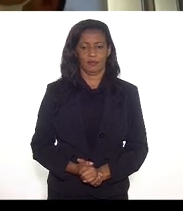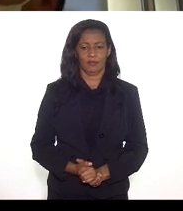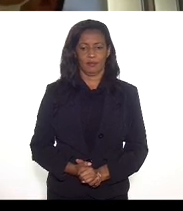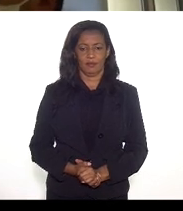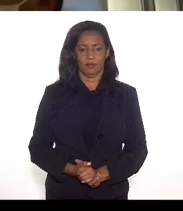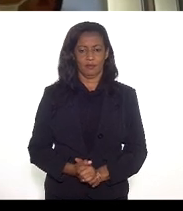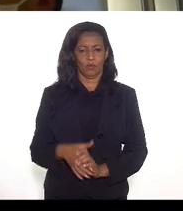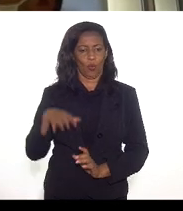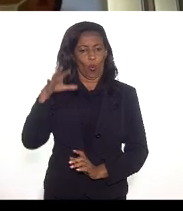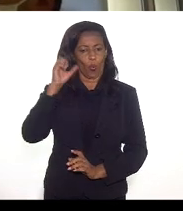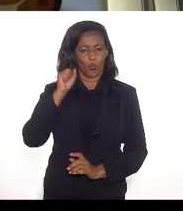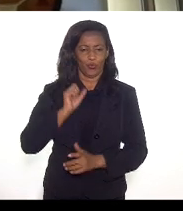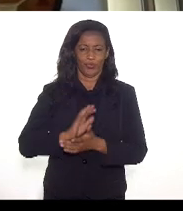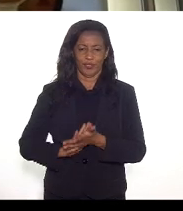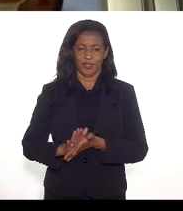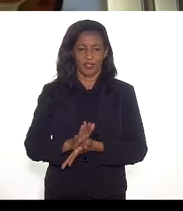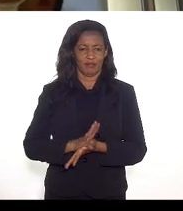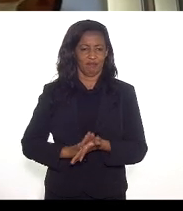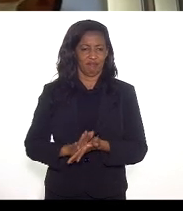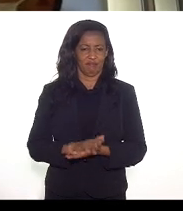Não estamos ouvindo você, Bruno.